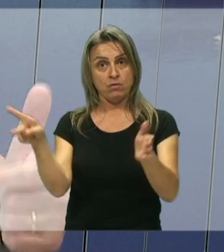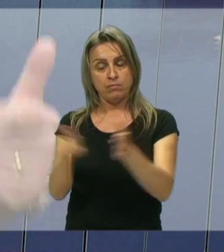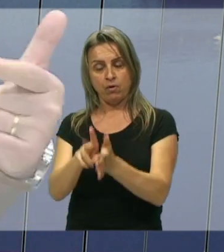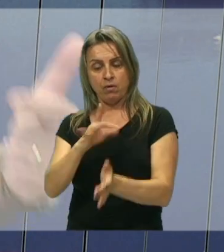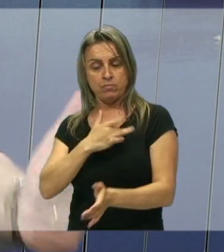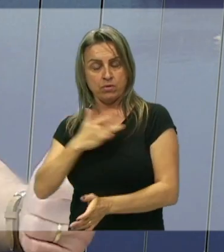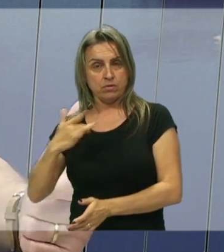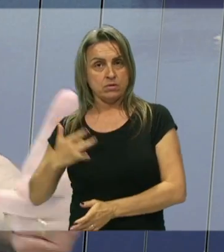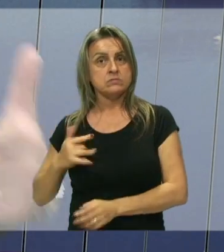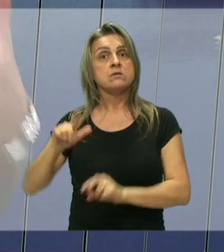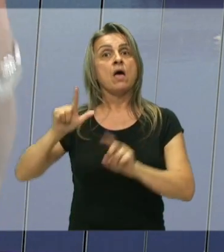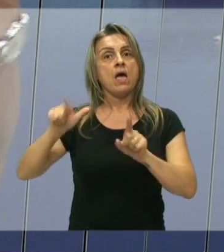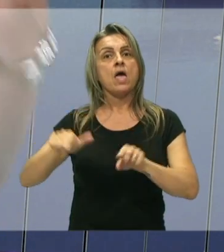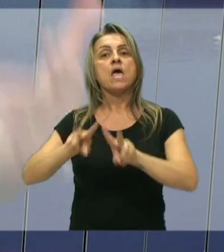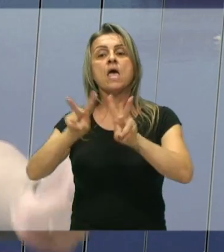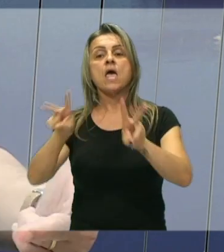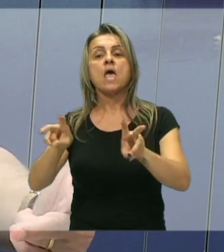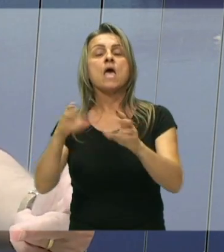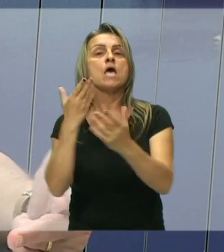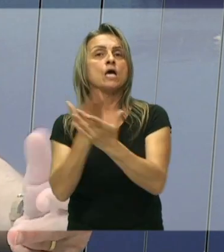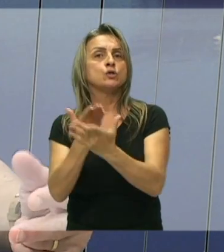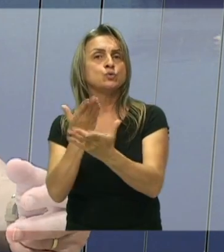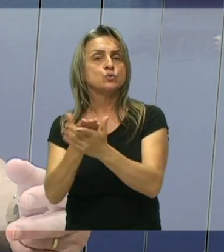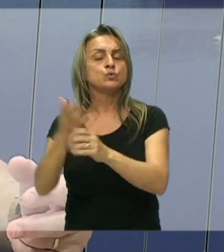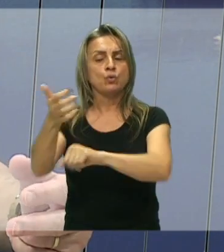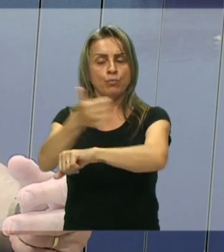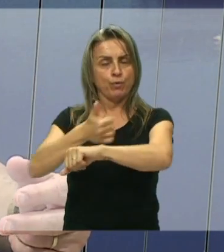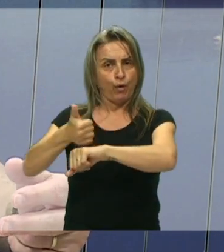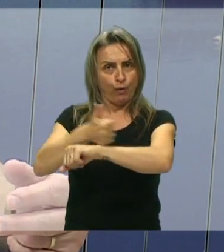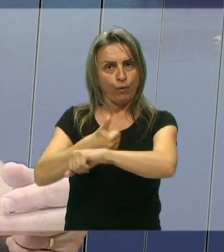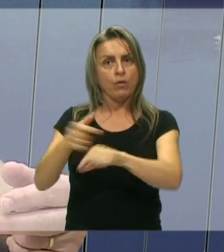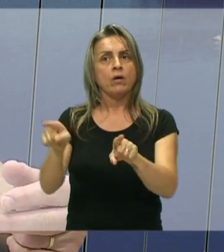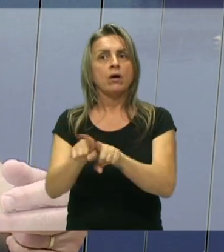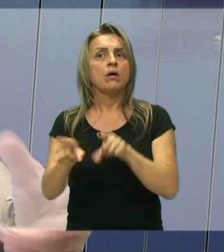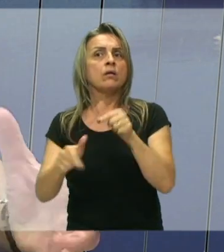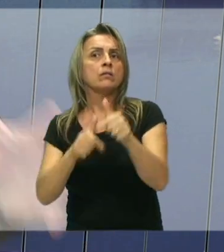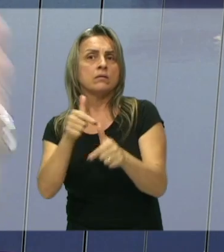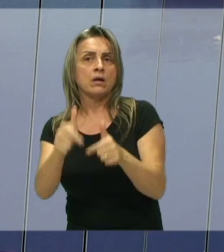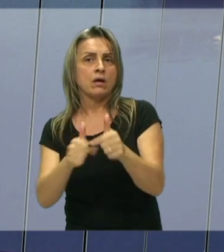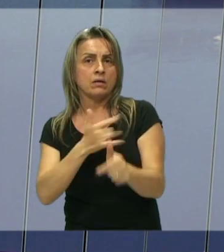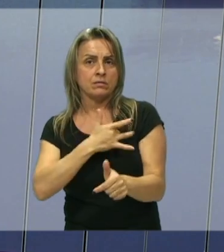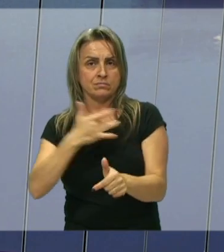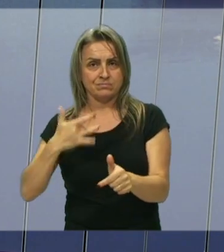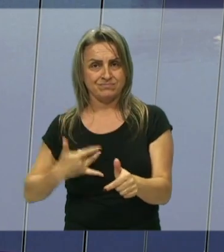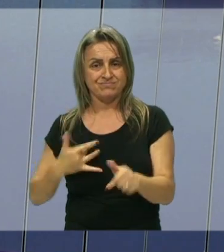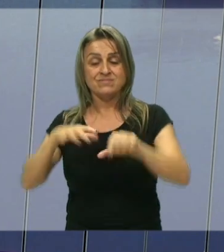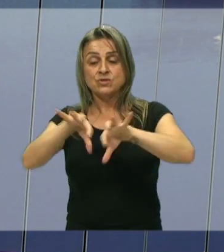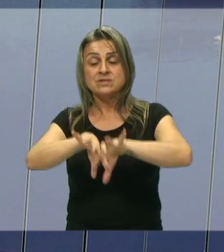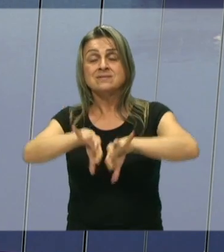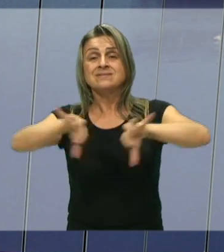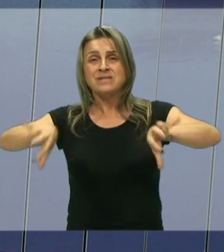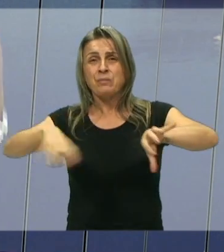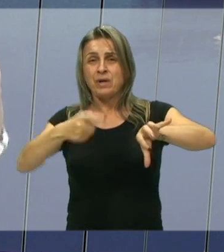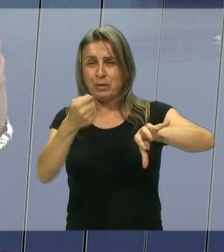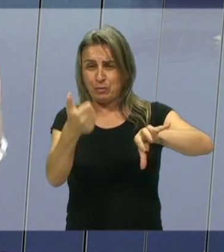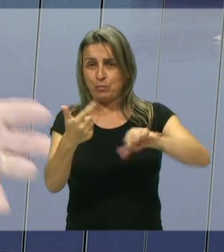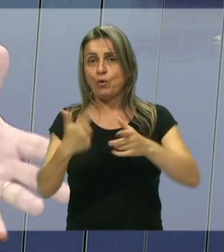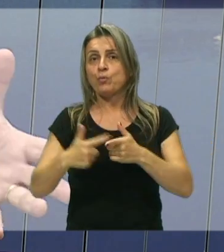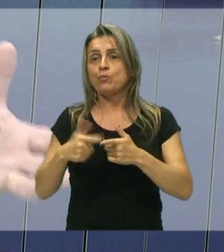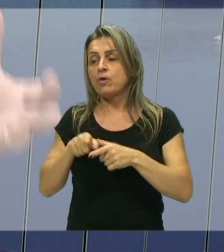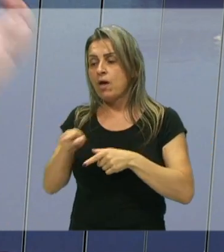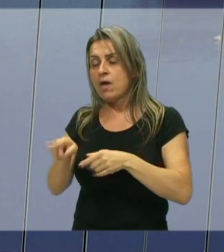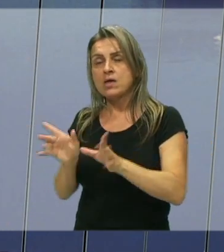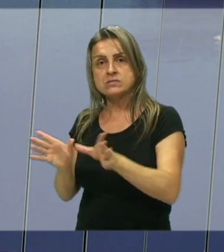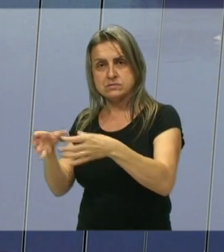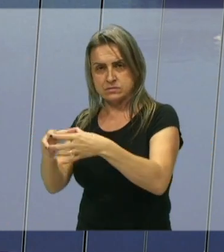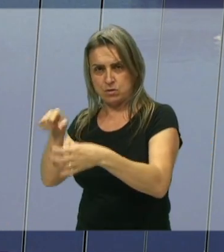estudantes, profissionais e trabalhadores da saúde. Nós deixamos um pouco separado, porque é um público, esse público trabalhador de saúde,